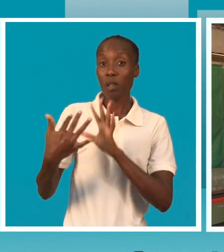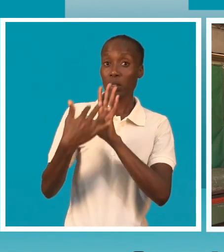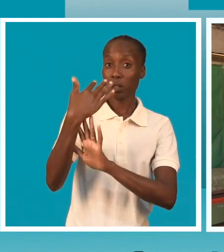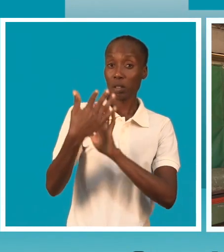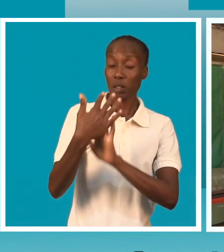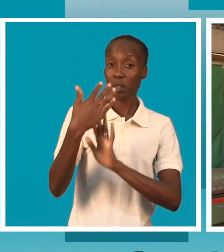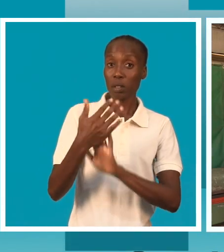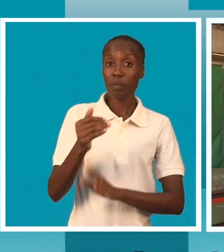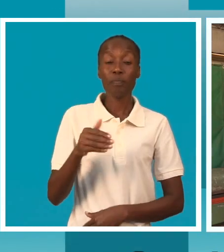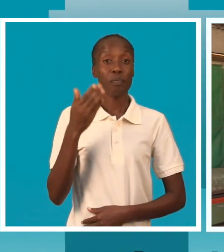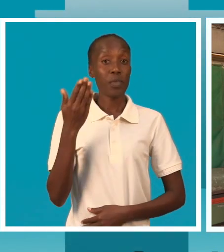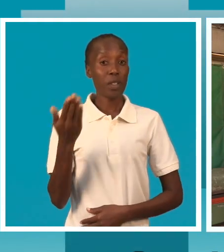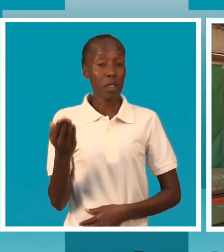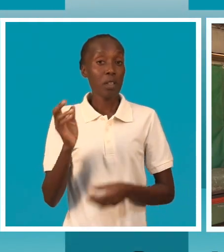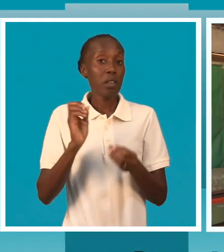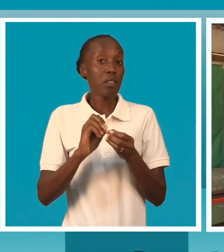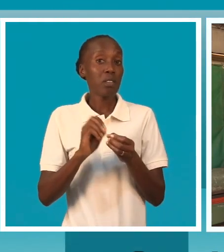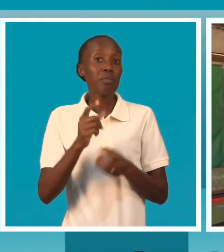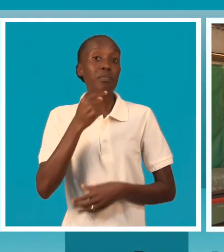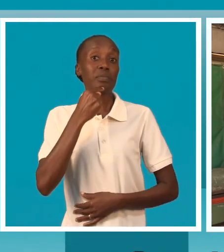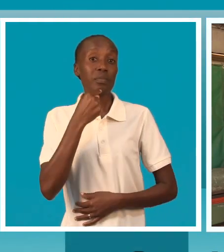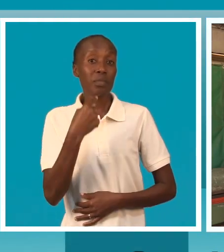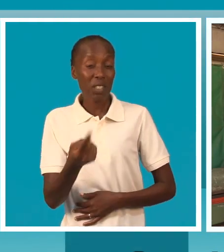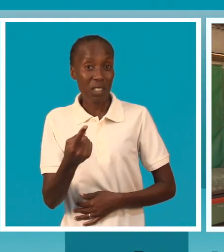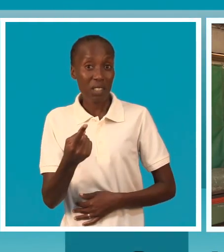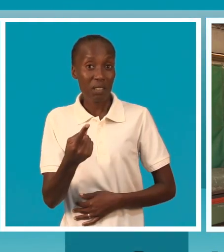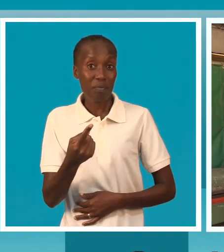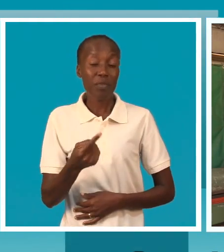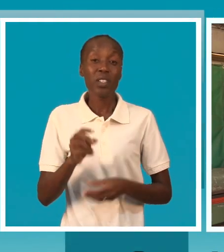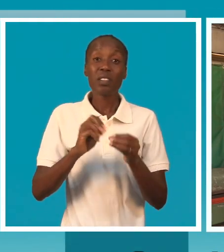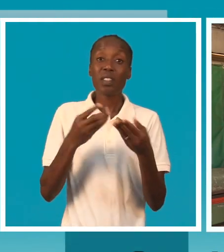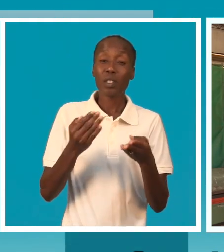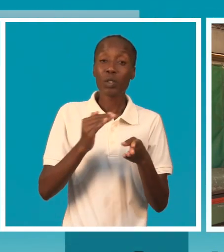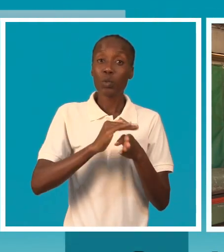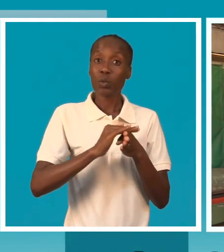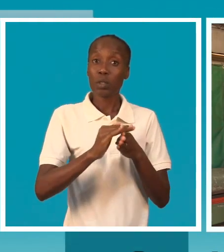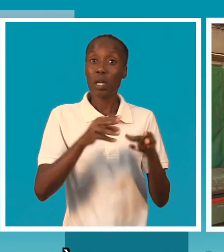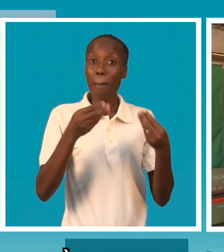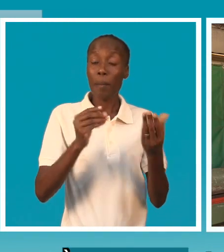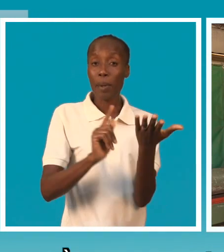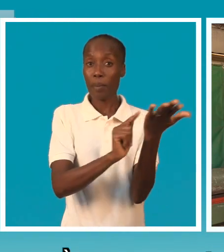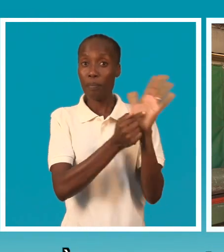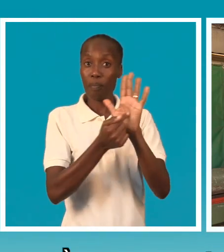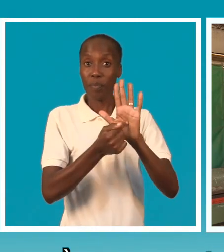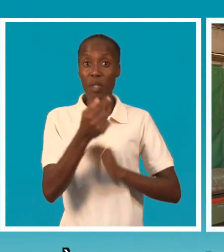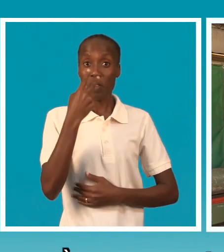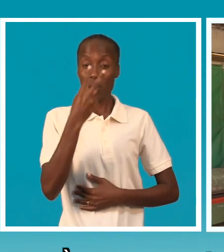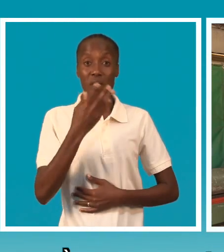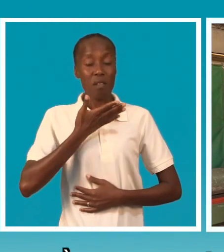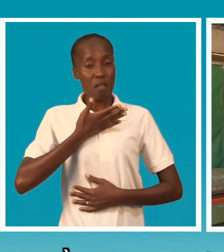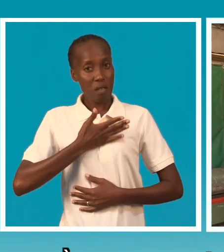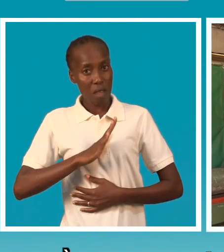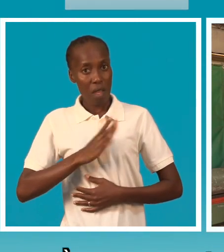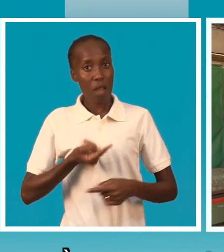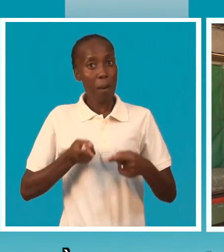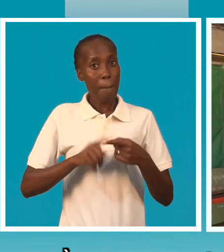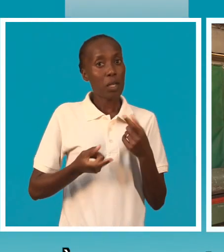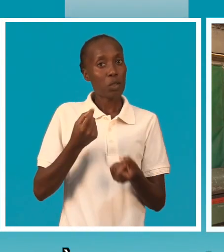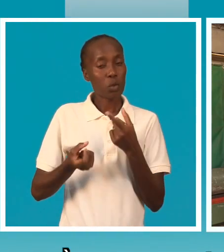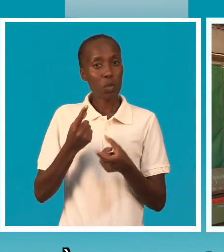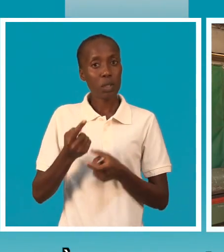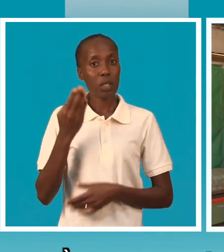e coisa que ele vai nos dizer. Ele fala com giz, às vezes, quando nós estamos a precisar de algumas coisas.